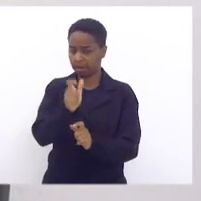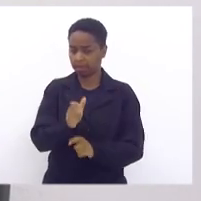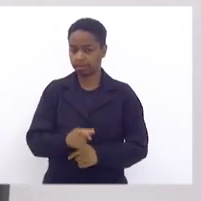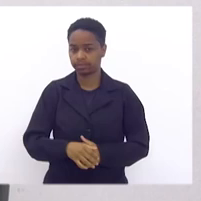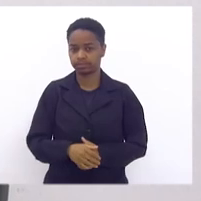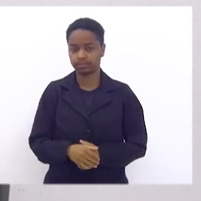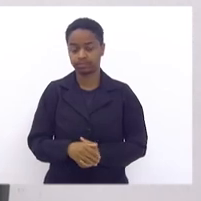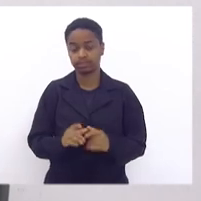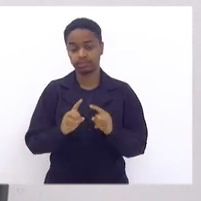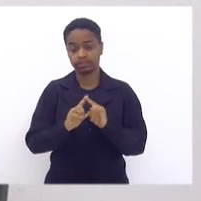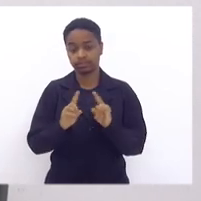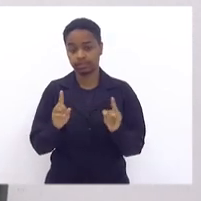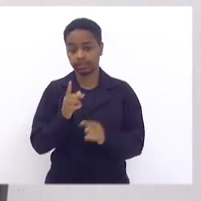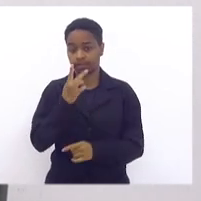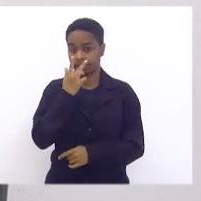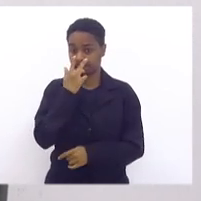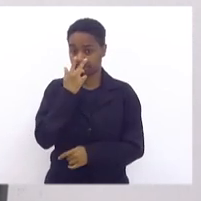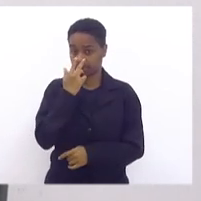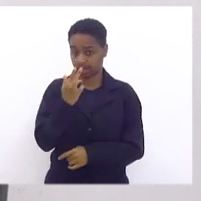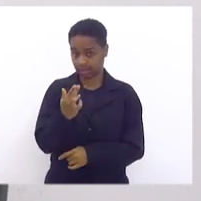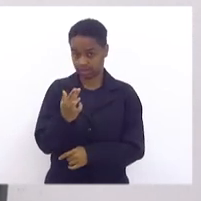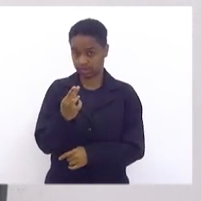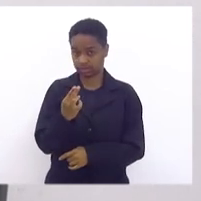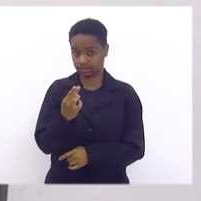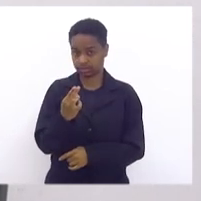a mim me parece que